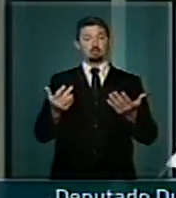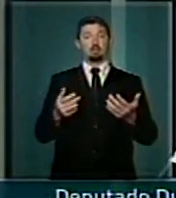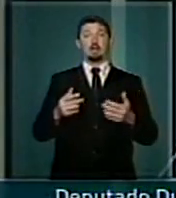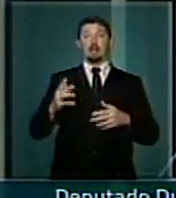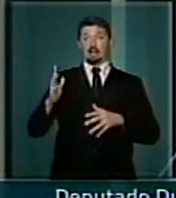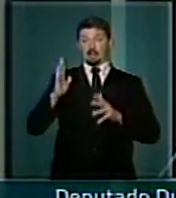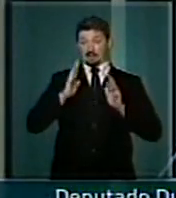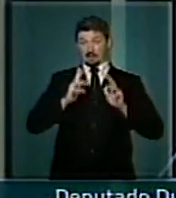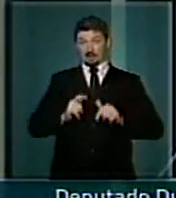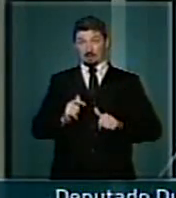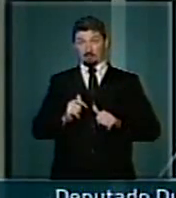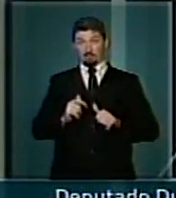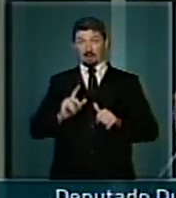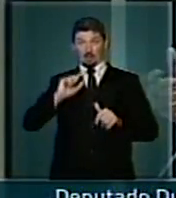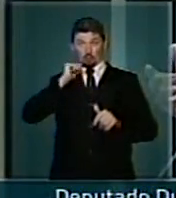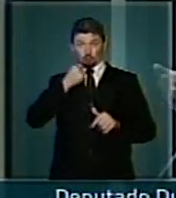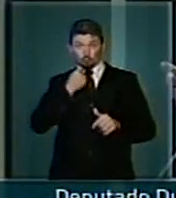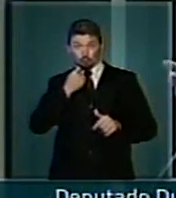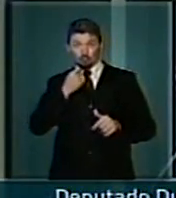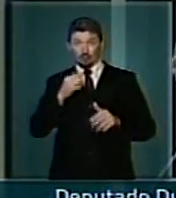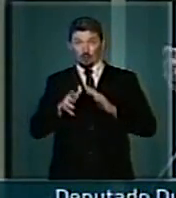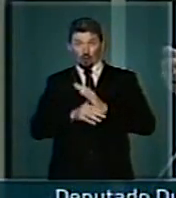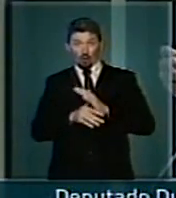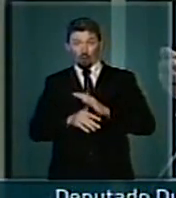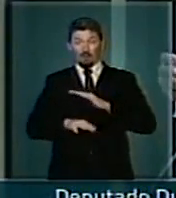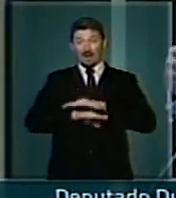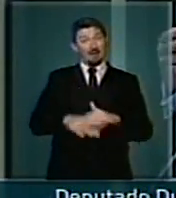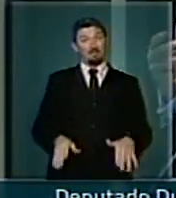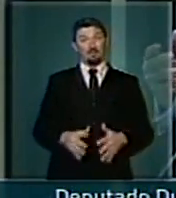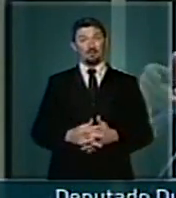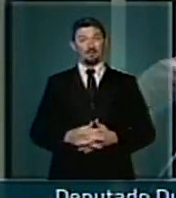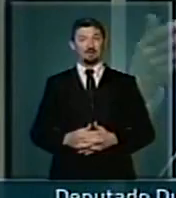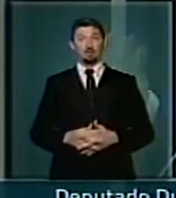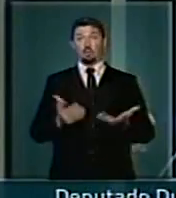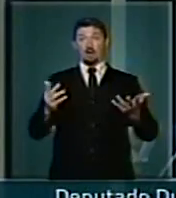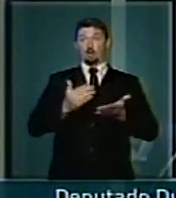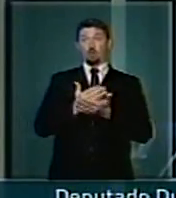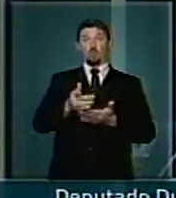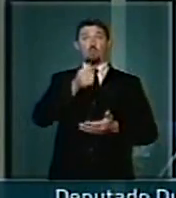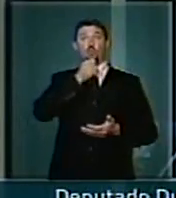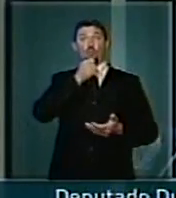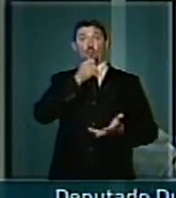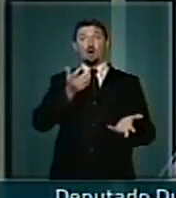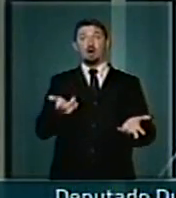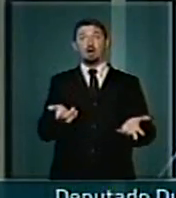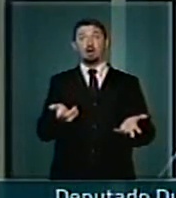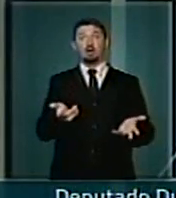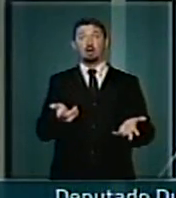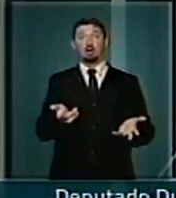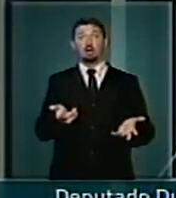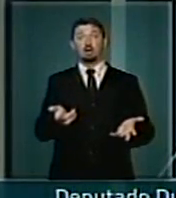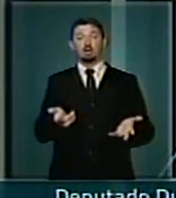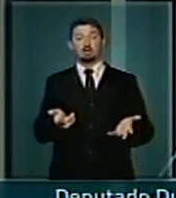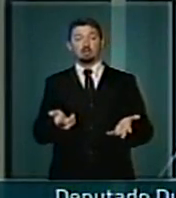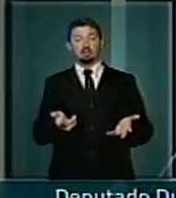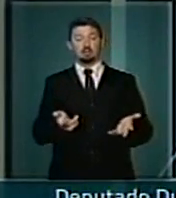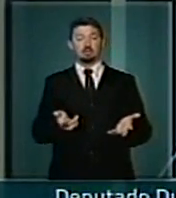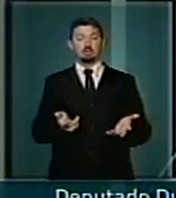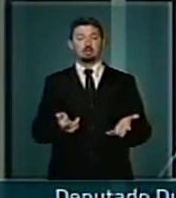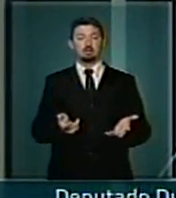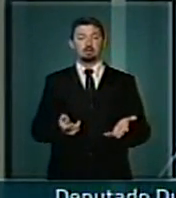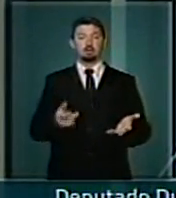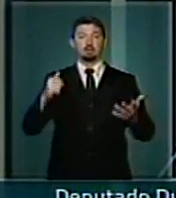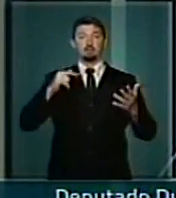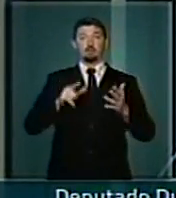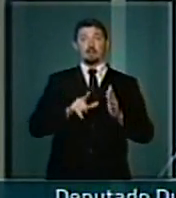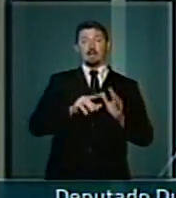faxina acabou. Aliás, acabou sem sequer ter começado. A faxina alardeada